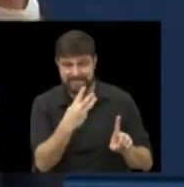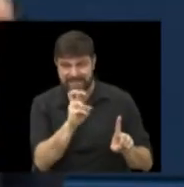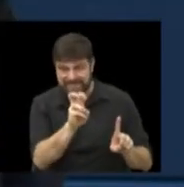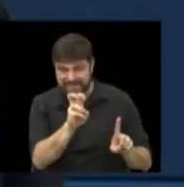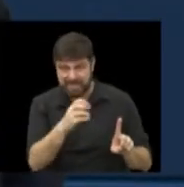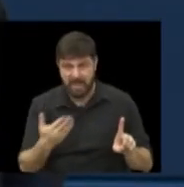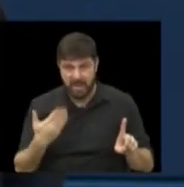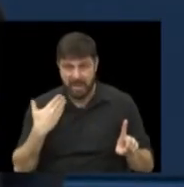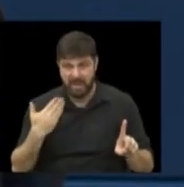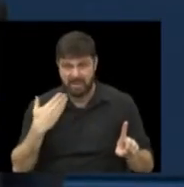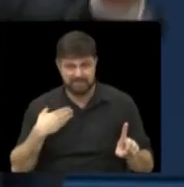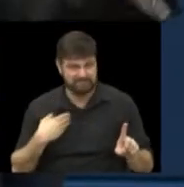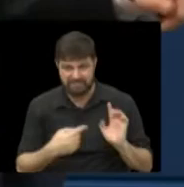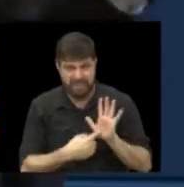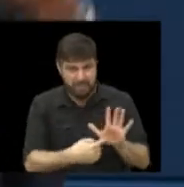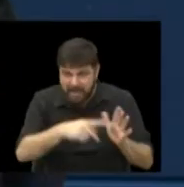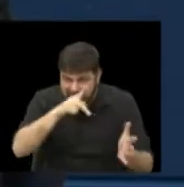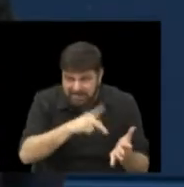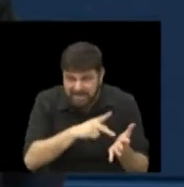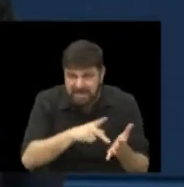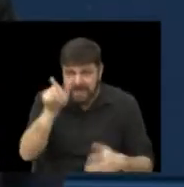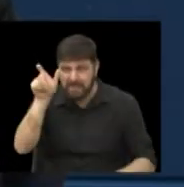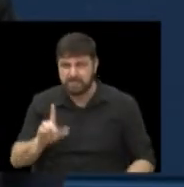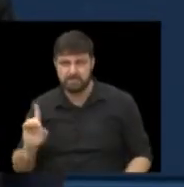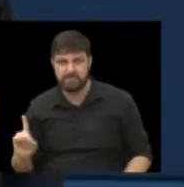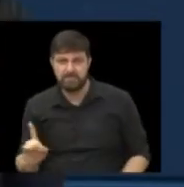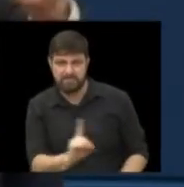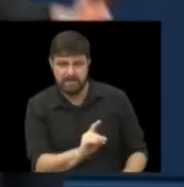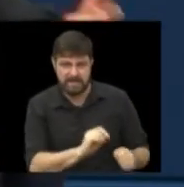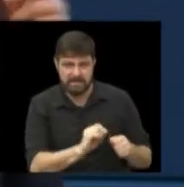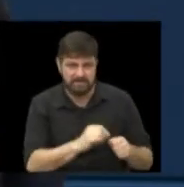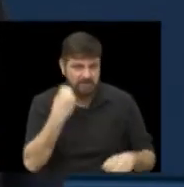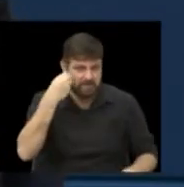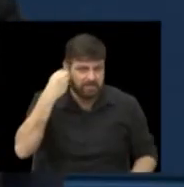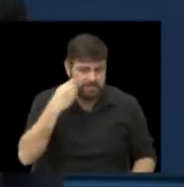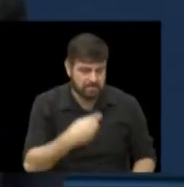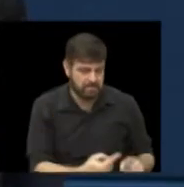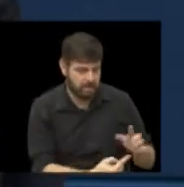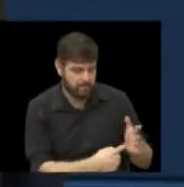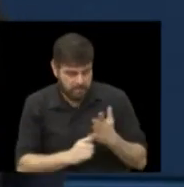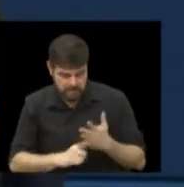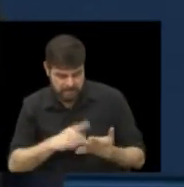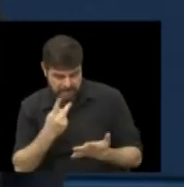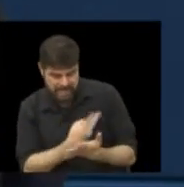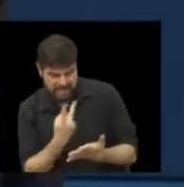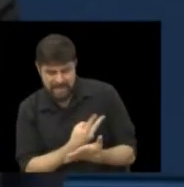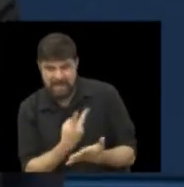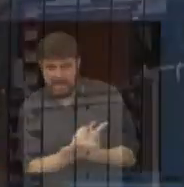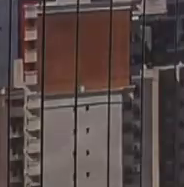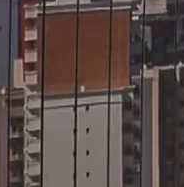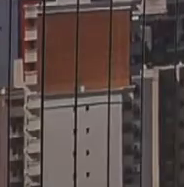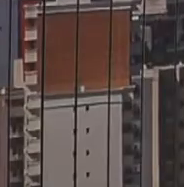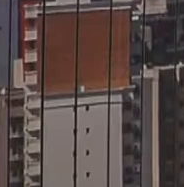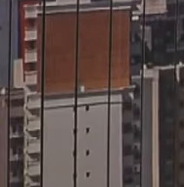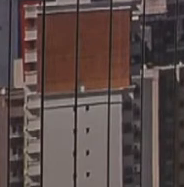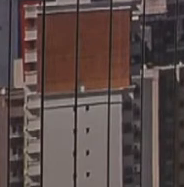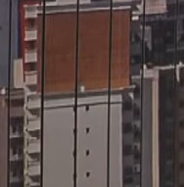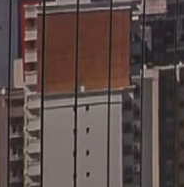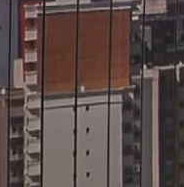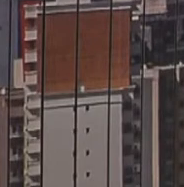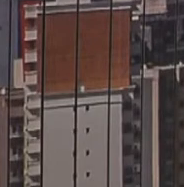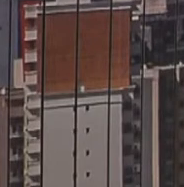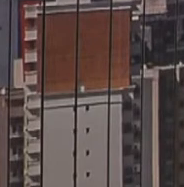ele pode perder a eficácia. E aí o cidadão vai lá fazer o teste rápido e o resultado pode dar errado. De acordo